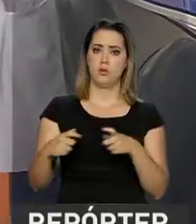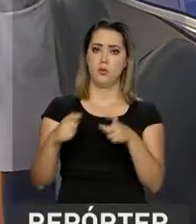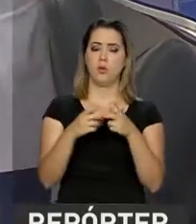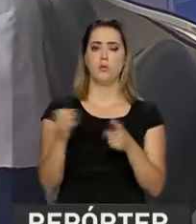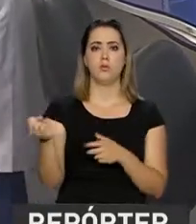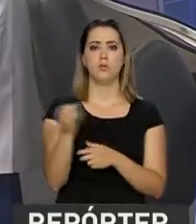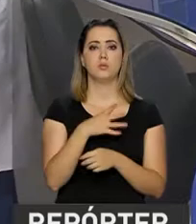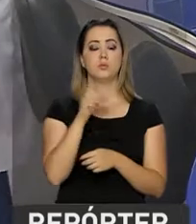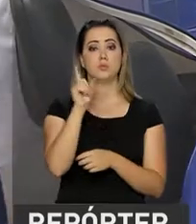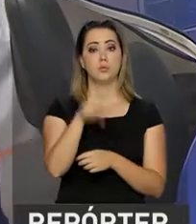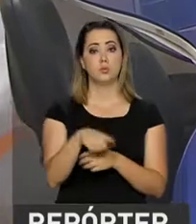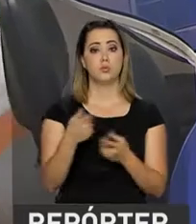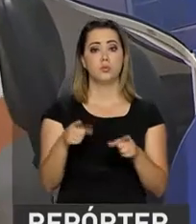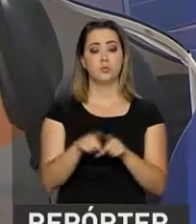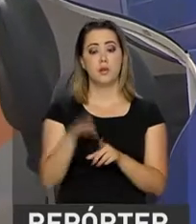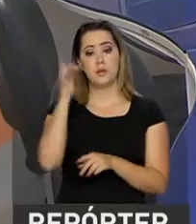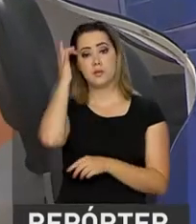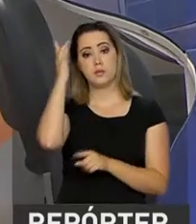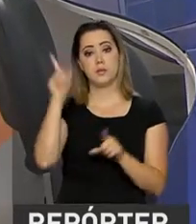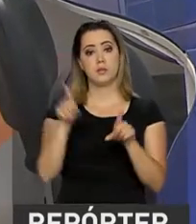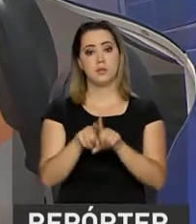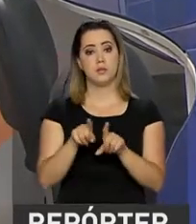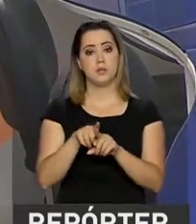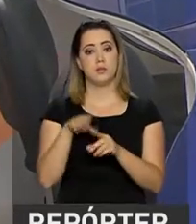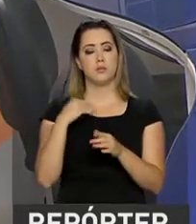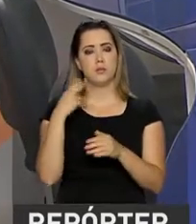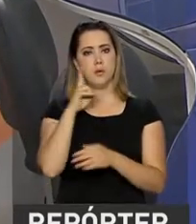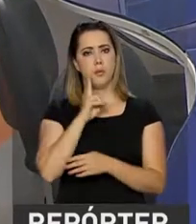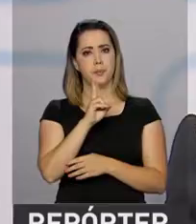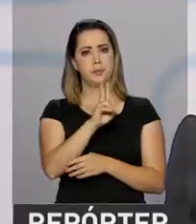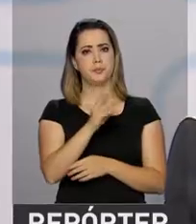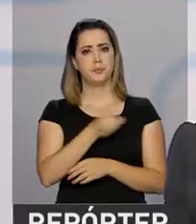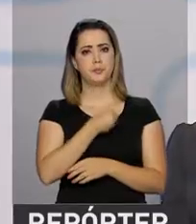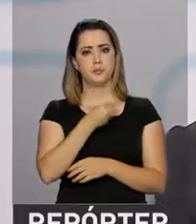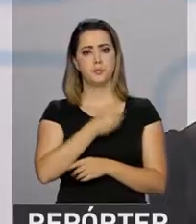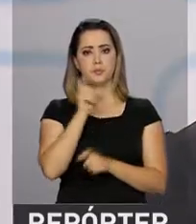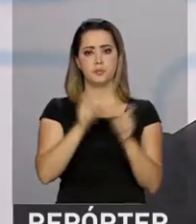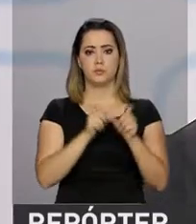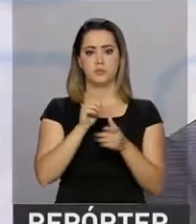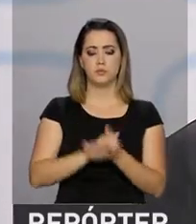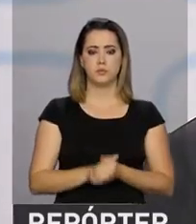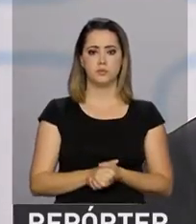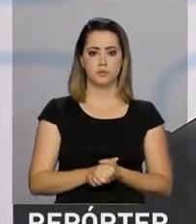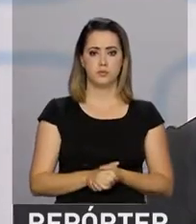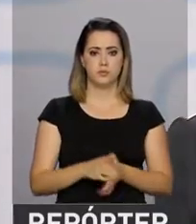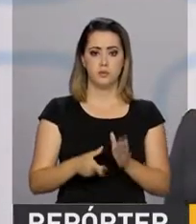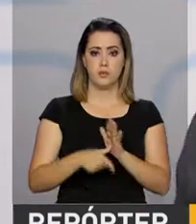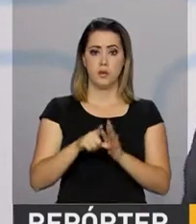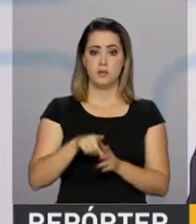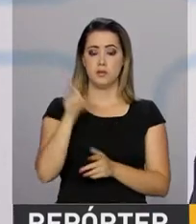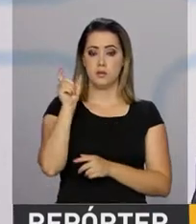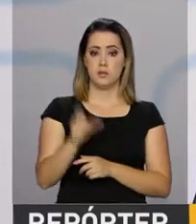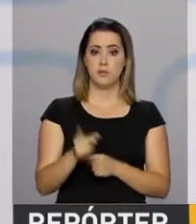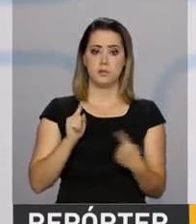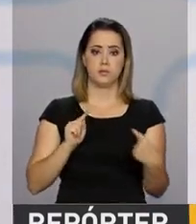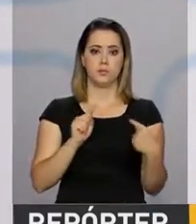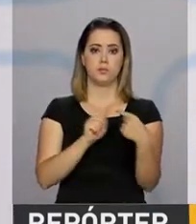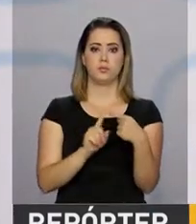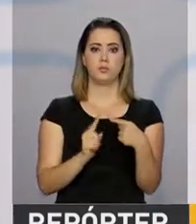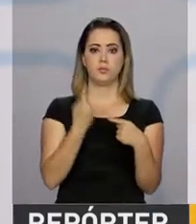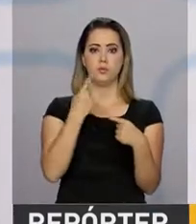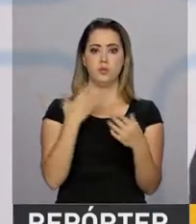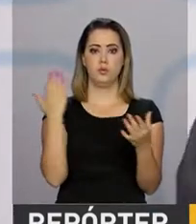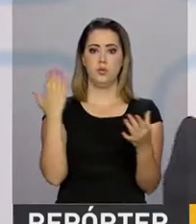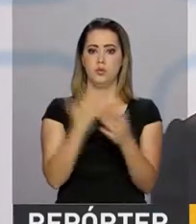nova medida vai facilitar também o acompanhamento do usuário a pessoa só se circulava uma unidade de saúde porque o prontuário